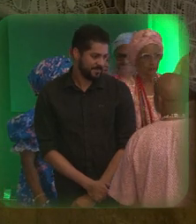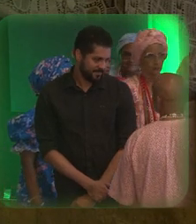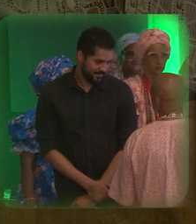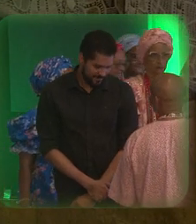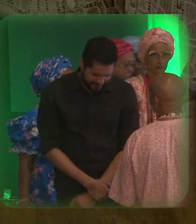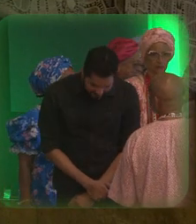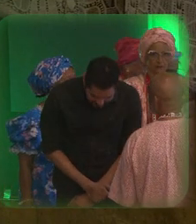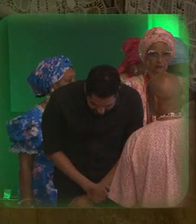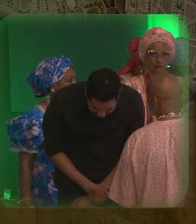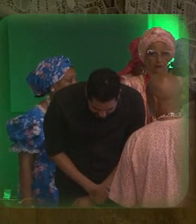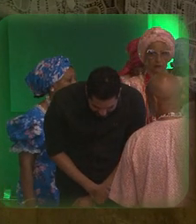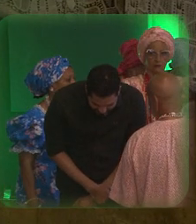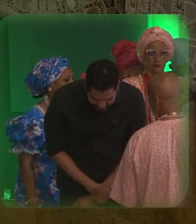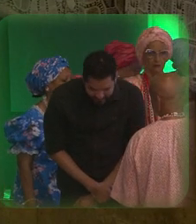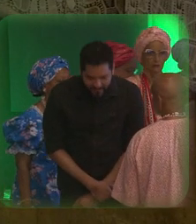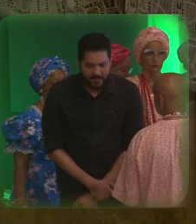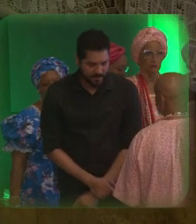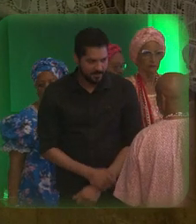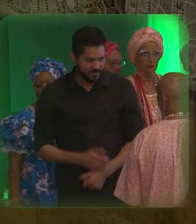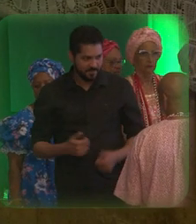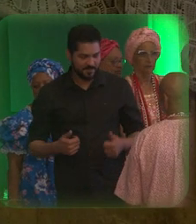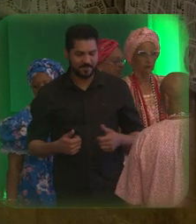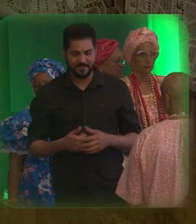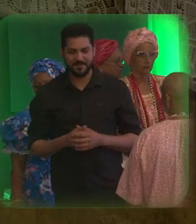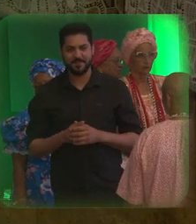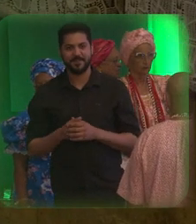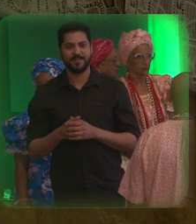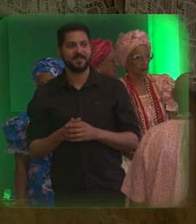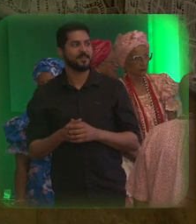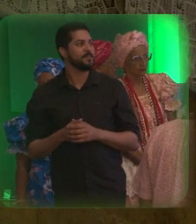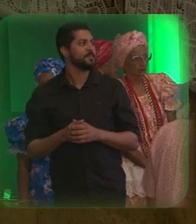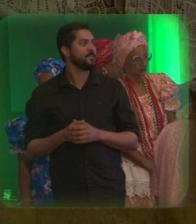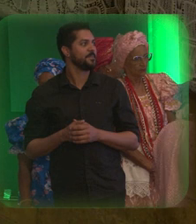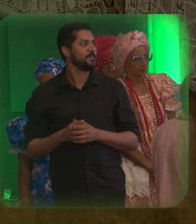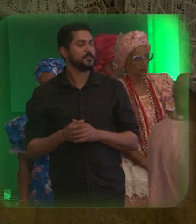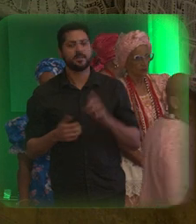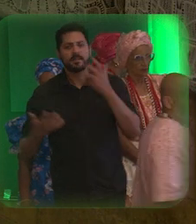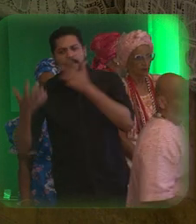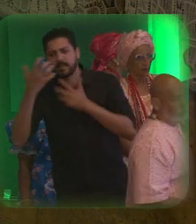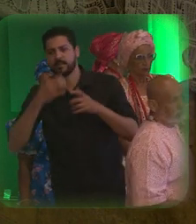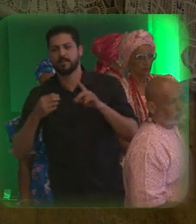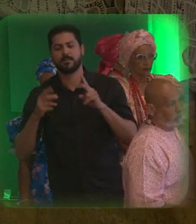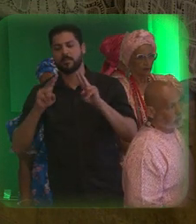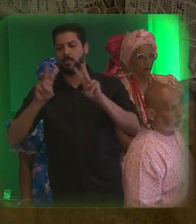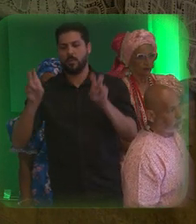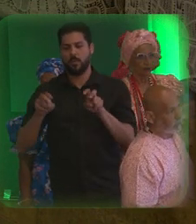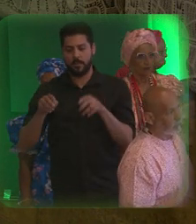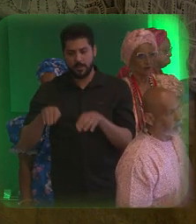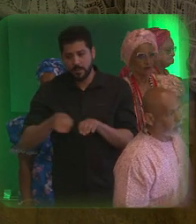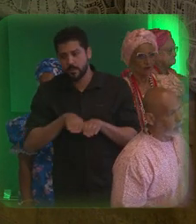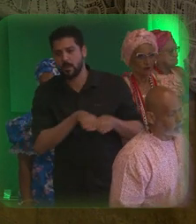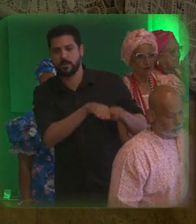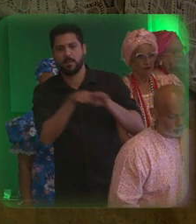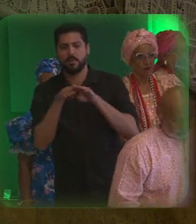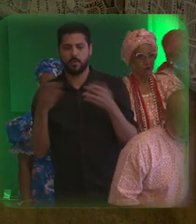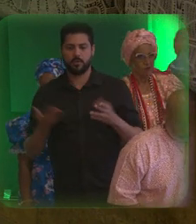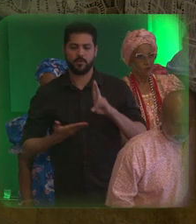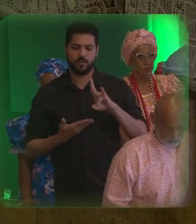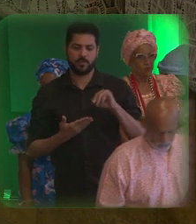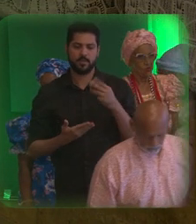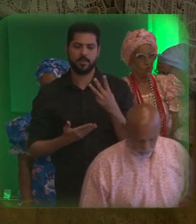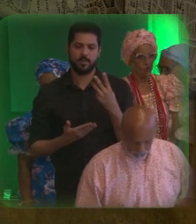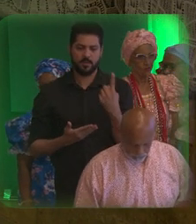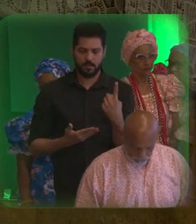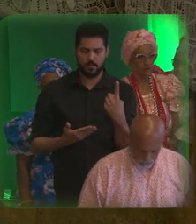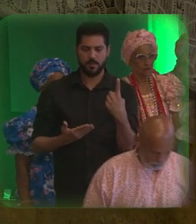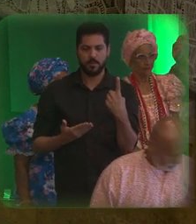Fórum Conexão e FPE, Direitos Humanos e a Igualdade, sendo realizada hoje, dia 31 de agosto